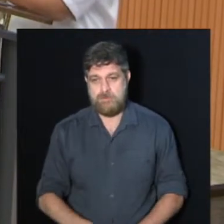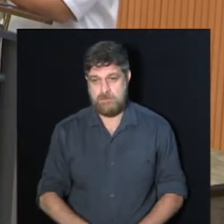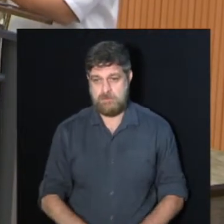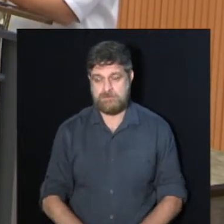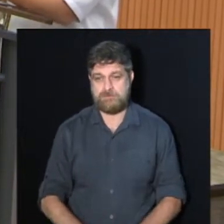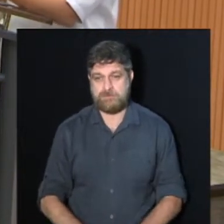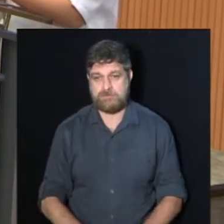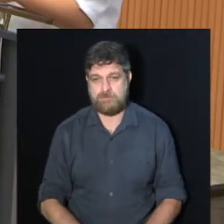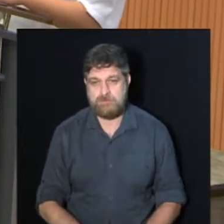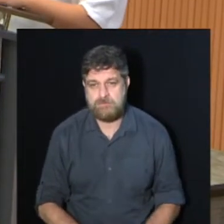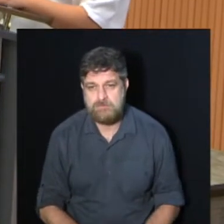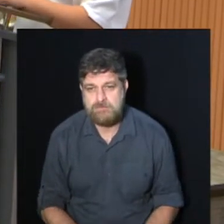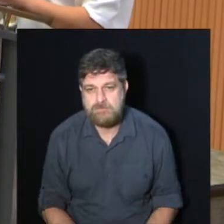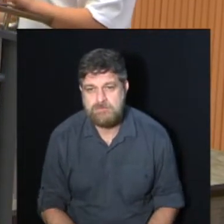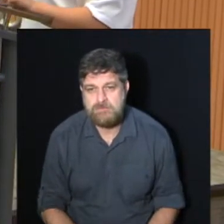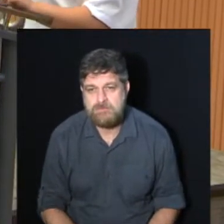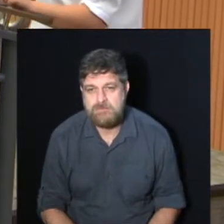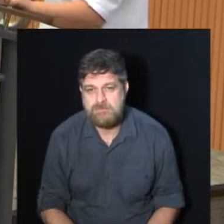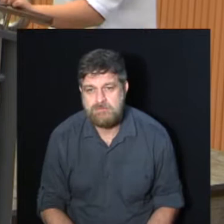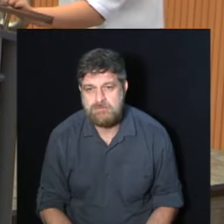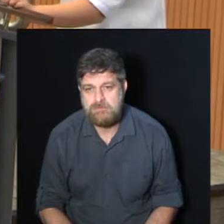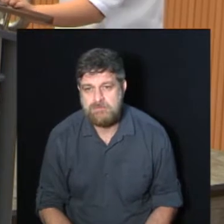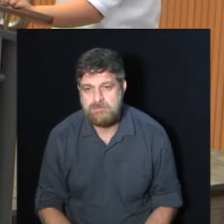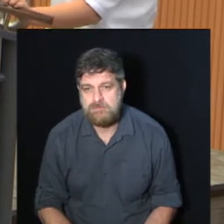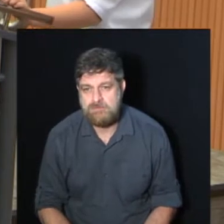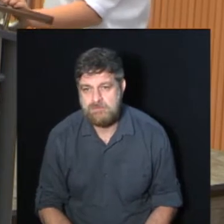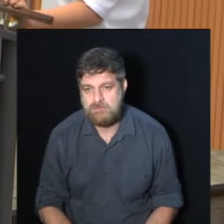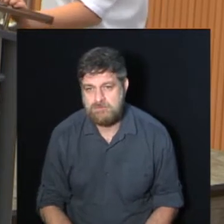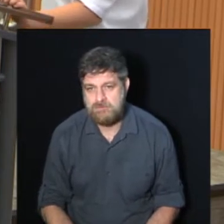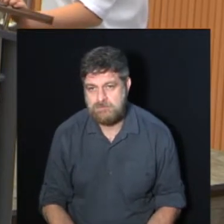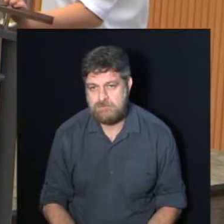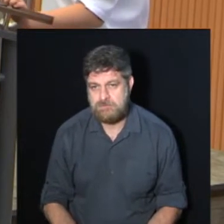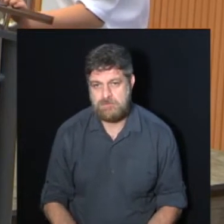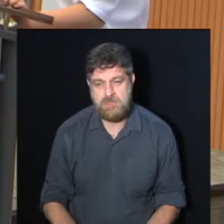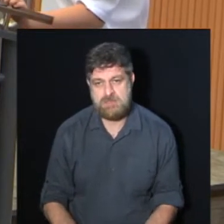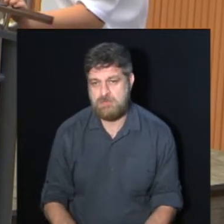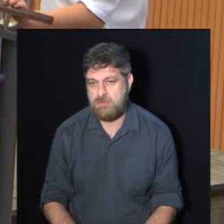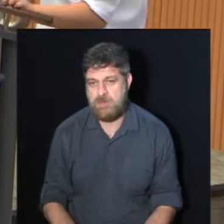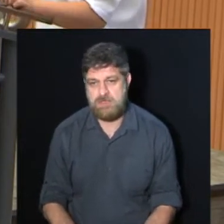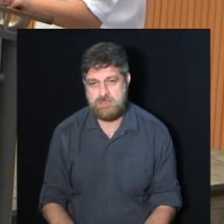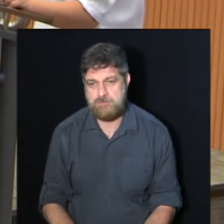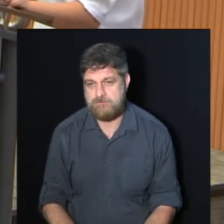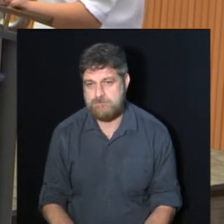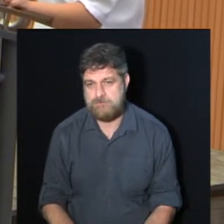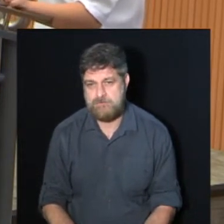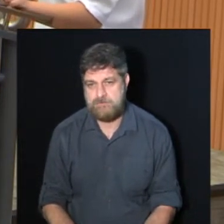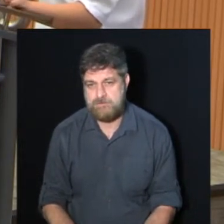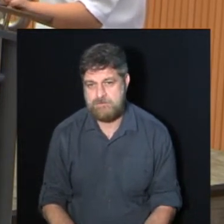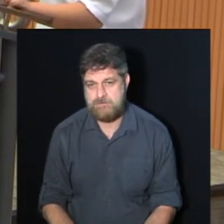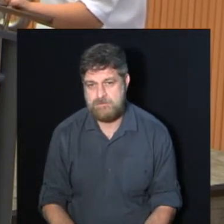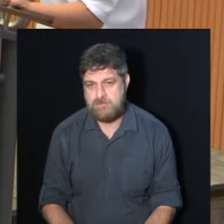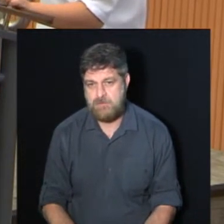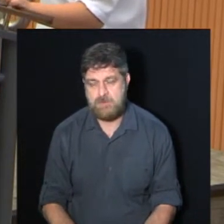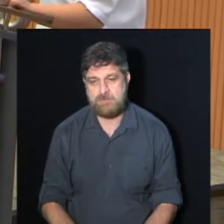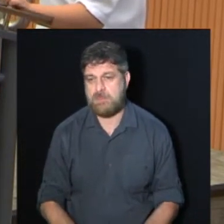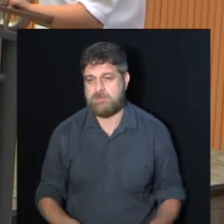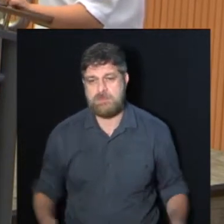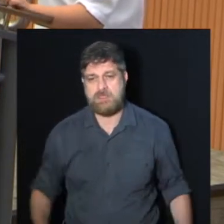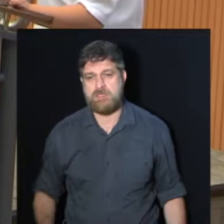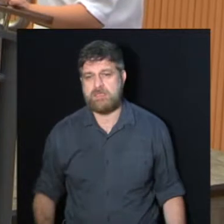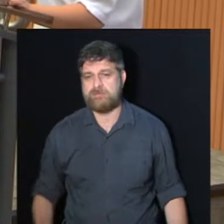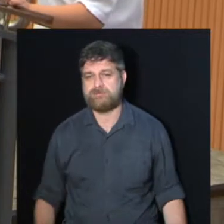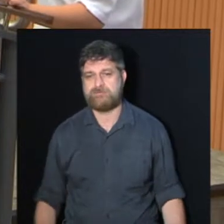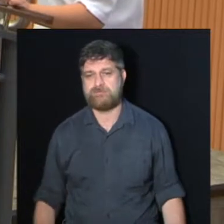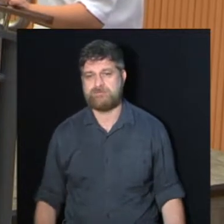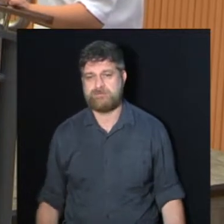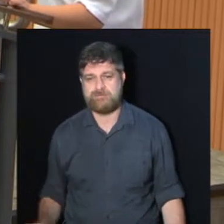Bom, muito obrigada, Ana Clara, pelas palavras iniciais, por ter mobilizado